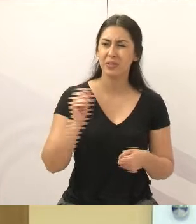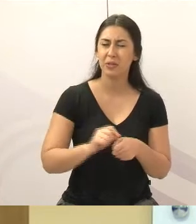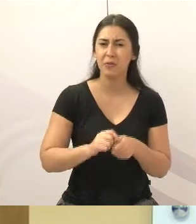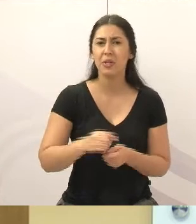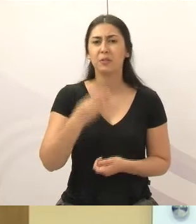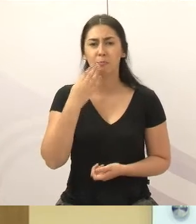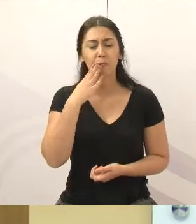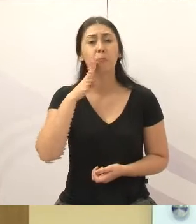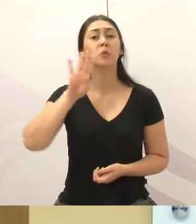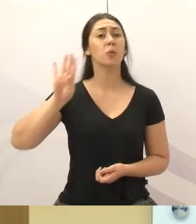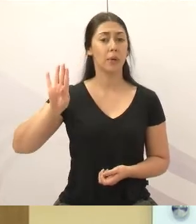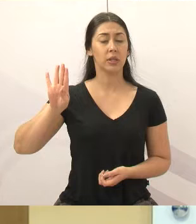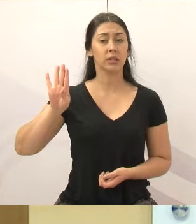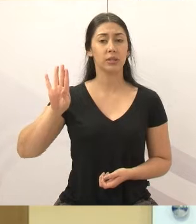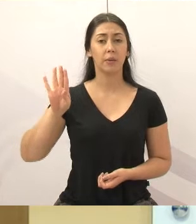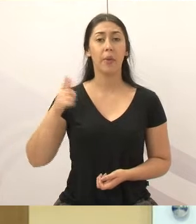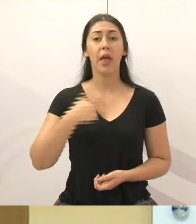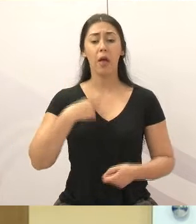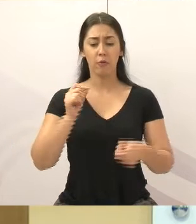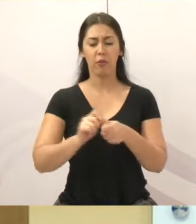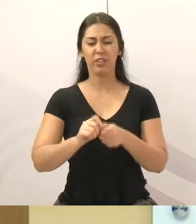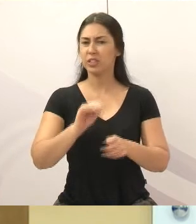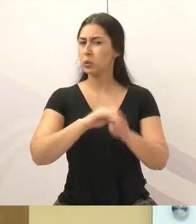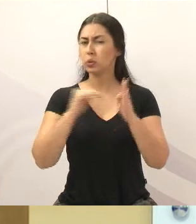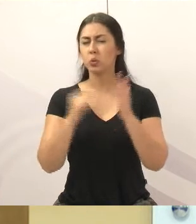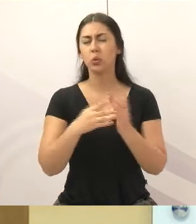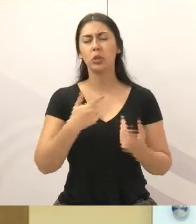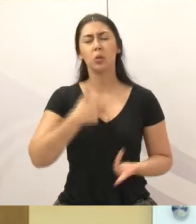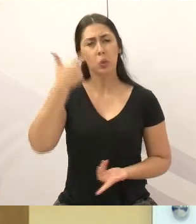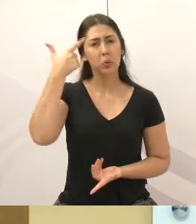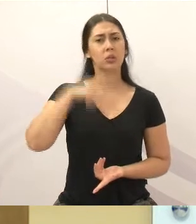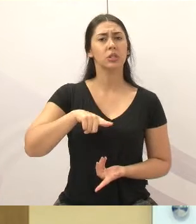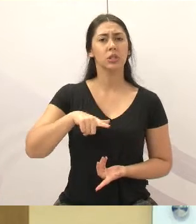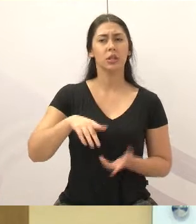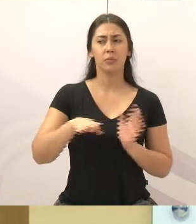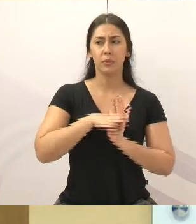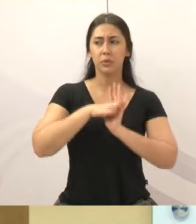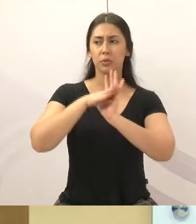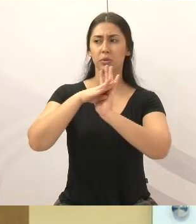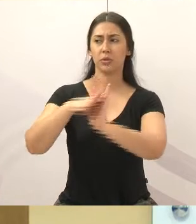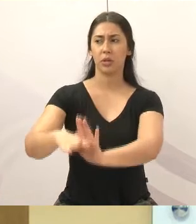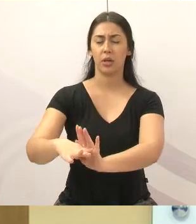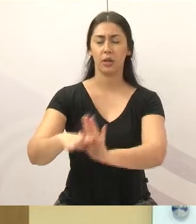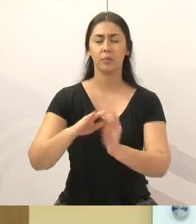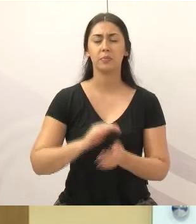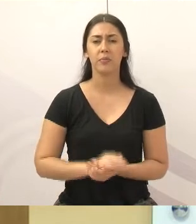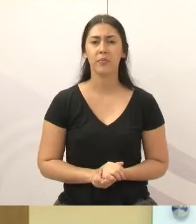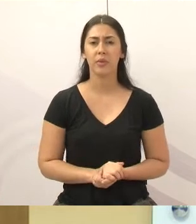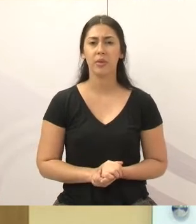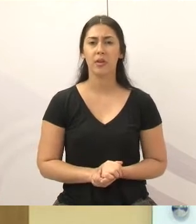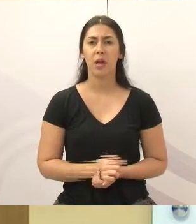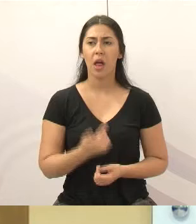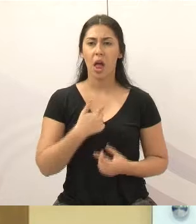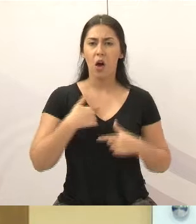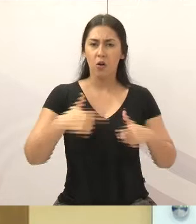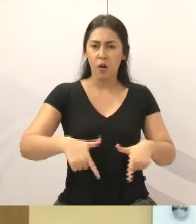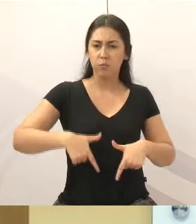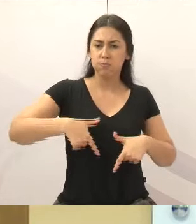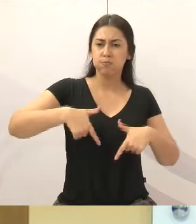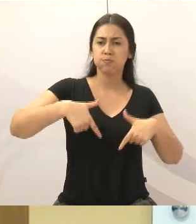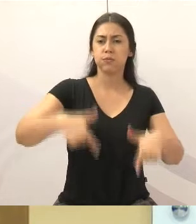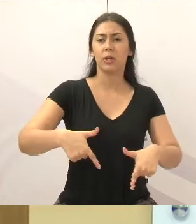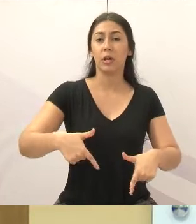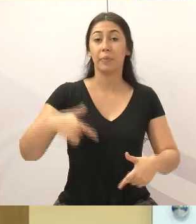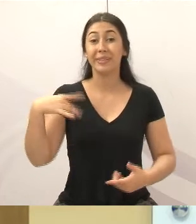de saúde, de que eu faria tudo o que eu pudesse, dentro das minhas questões técnicas e profissionais, e do meu empenho pessoal